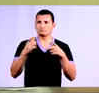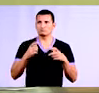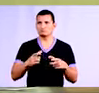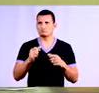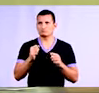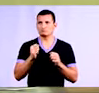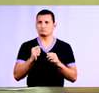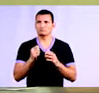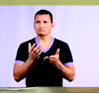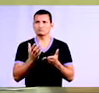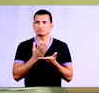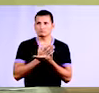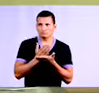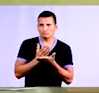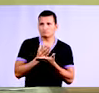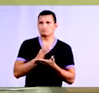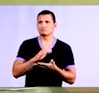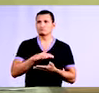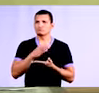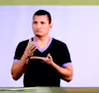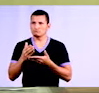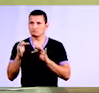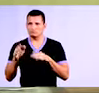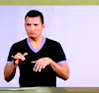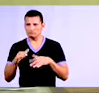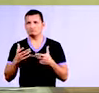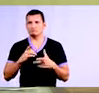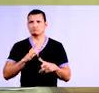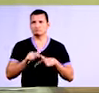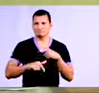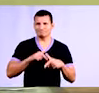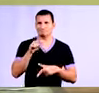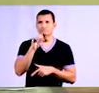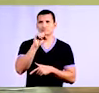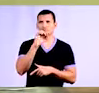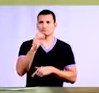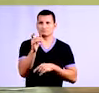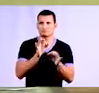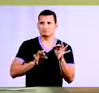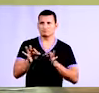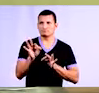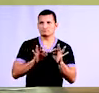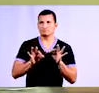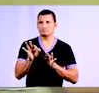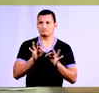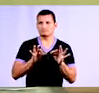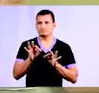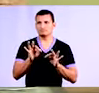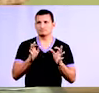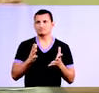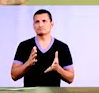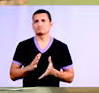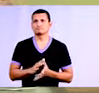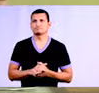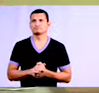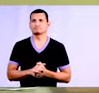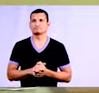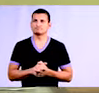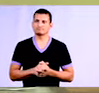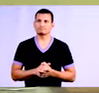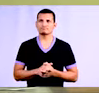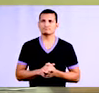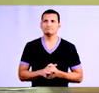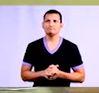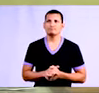no início, no fim, porque, lógico que isso vai dar um trabalho para o sistema operacional organizar isso, né? Mas é para isso que ele está aí,